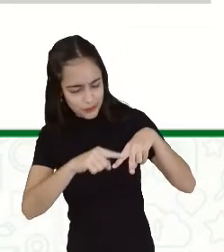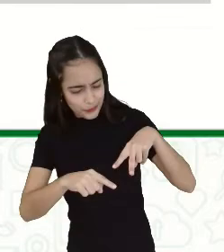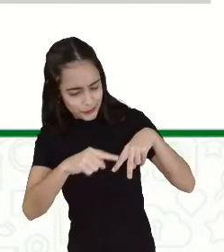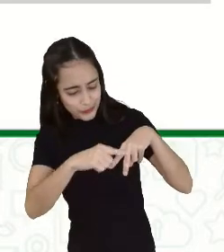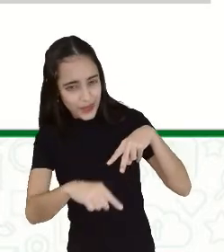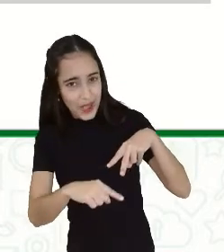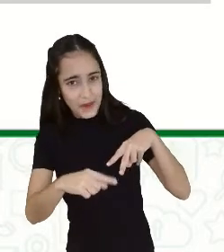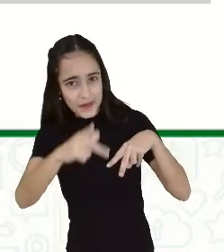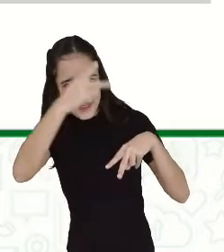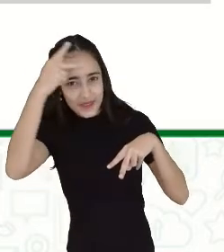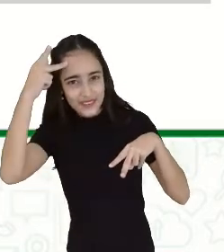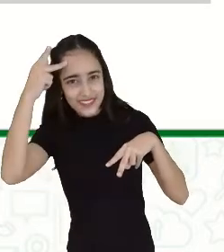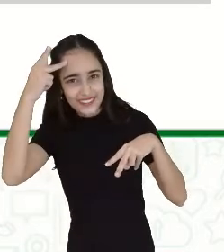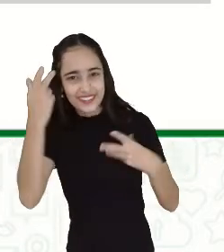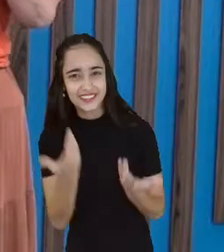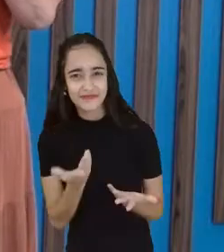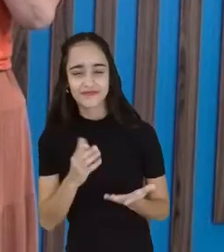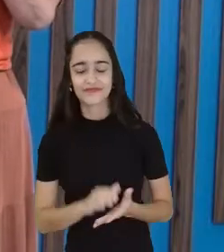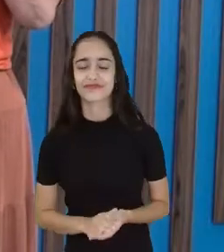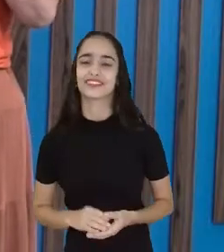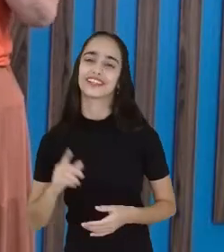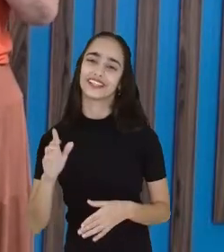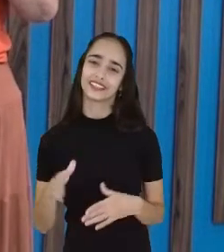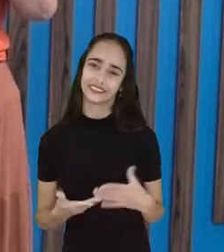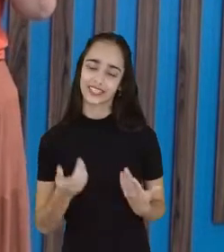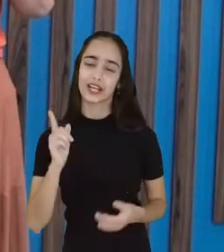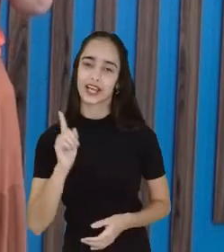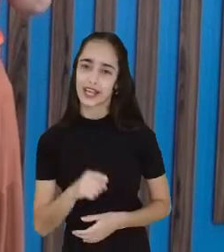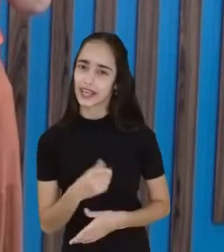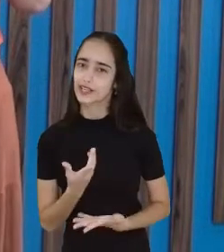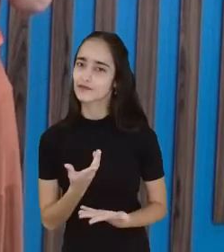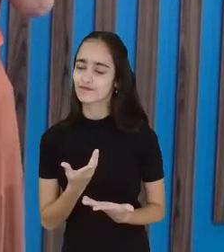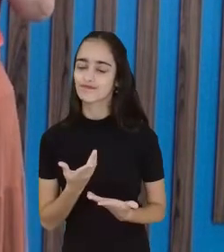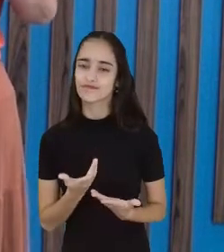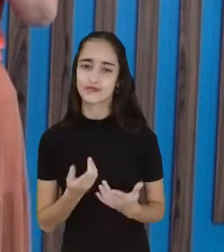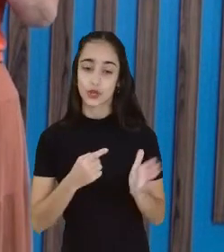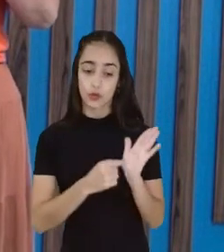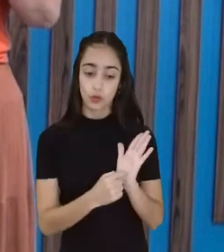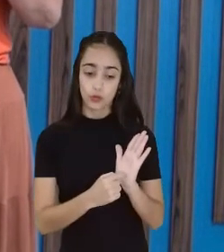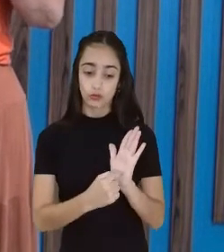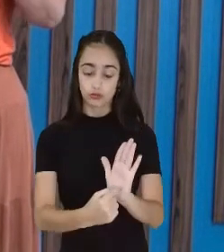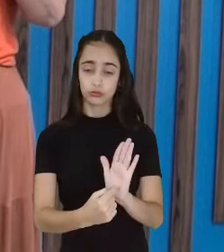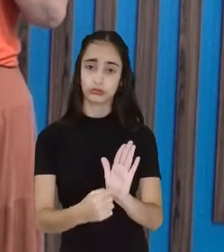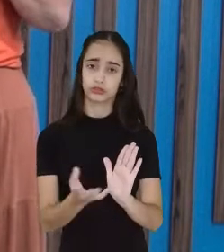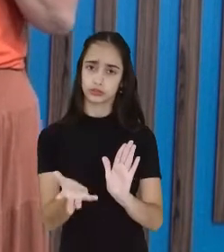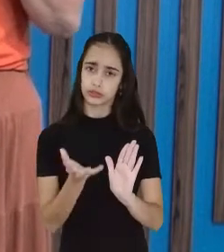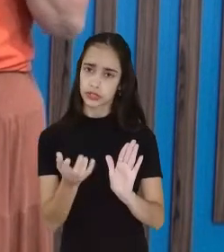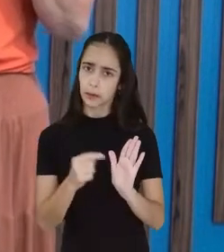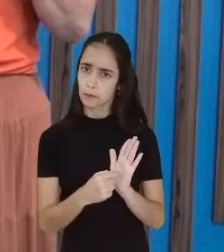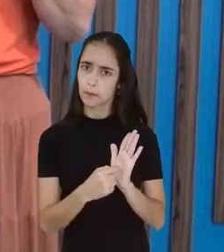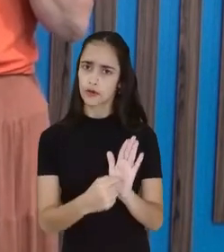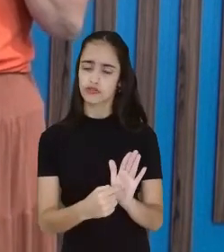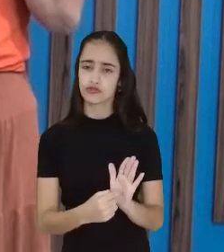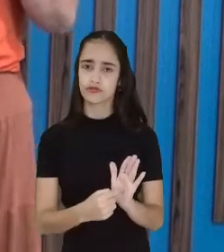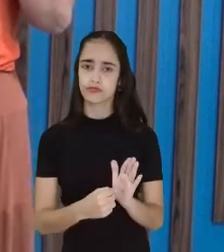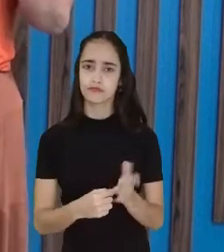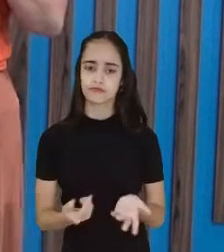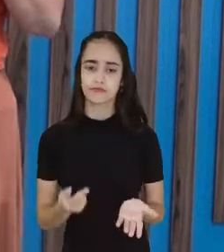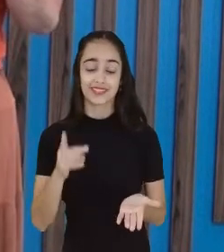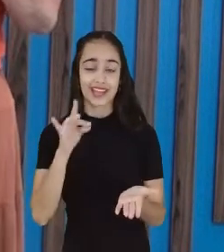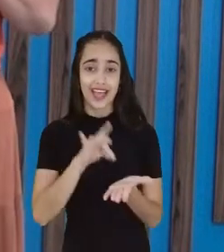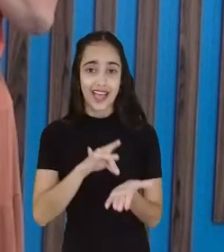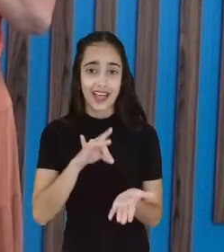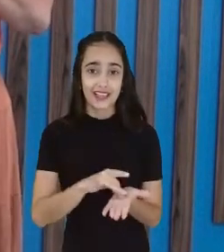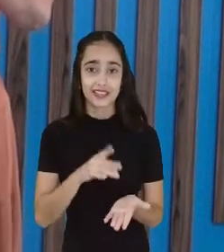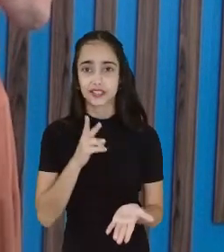essa também é uma tendência né Depois do século 20 de mostrar que a realidade não precisa ser